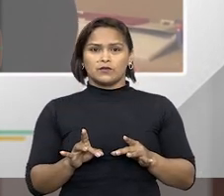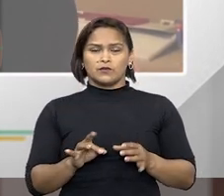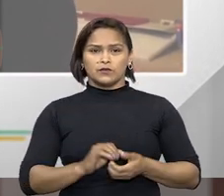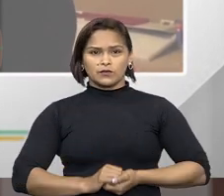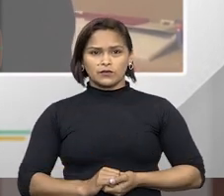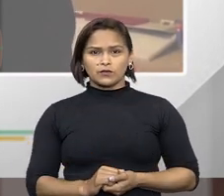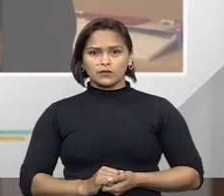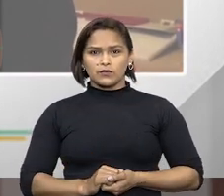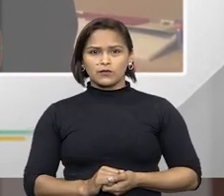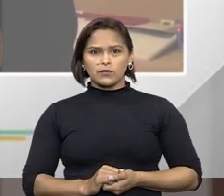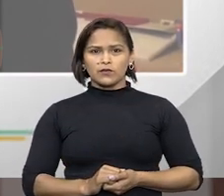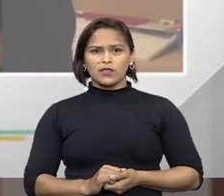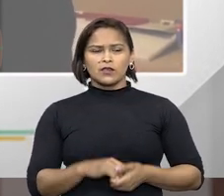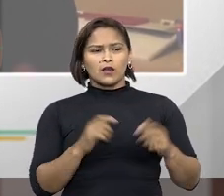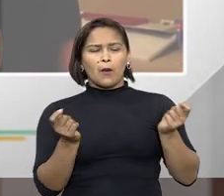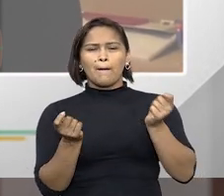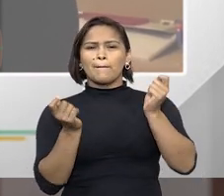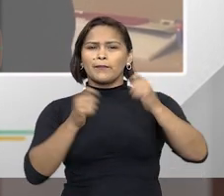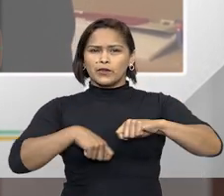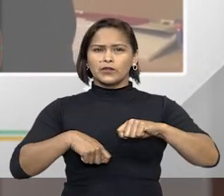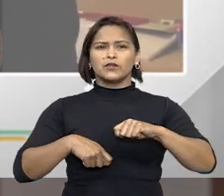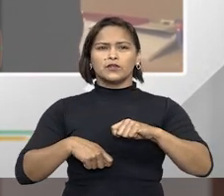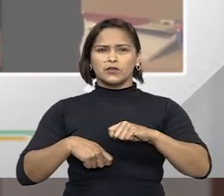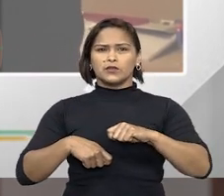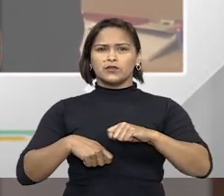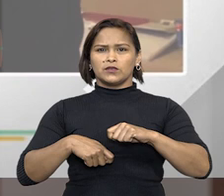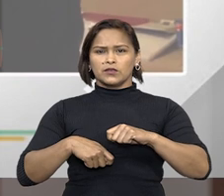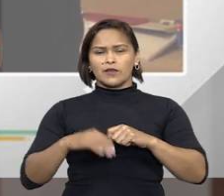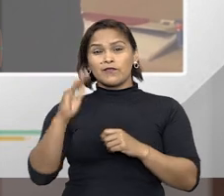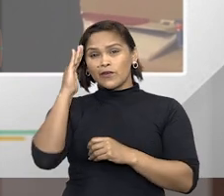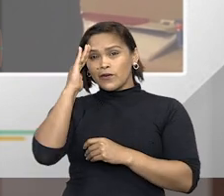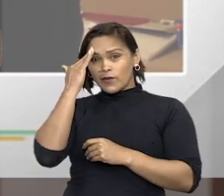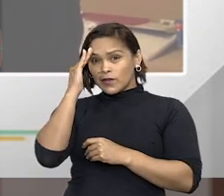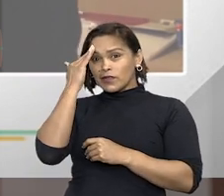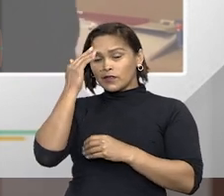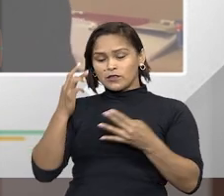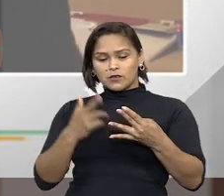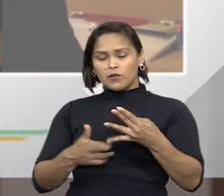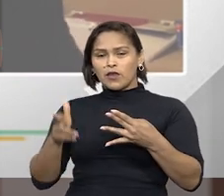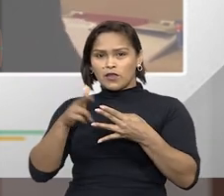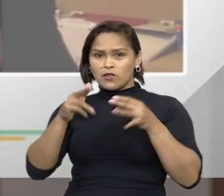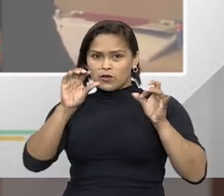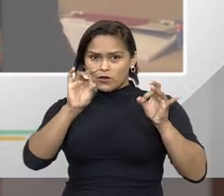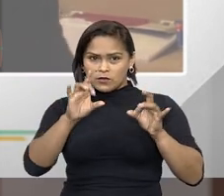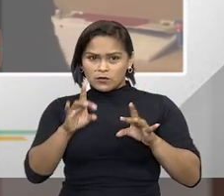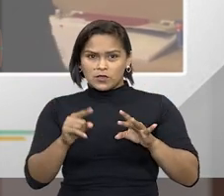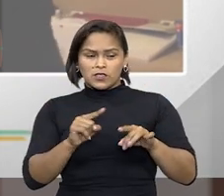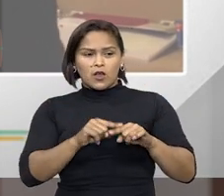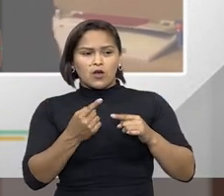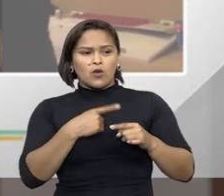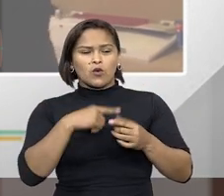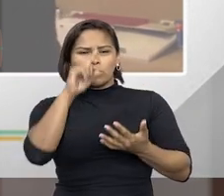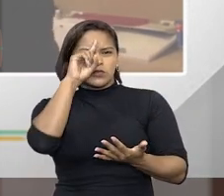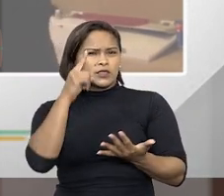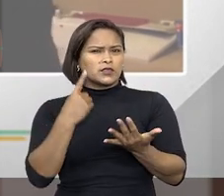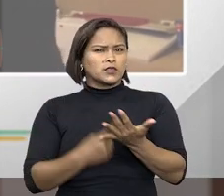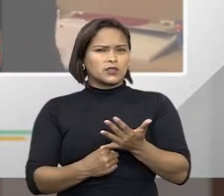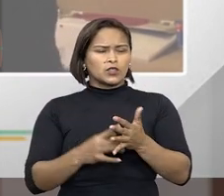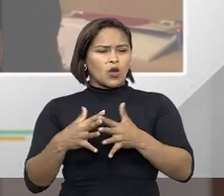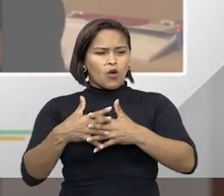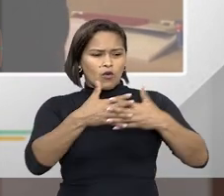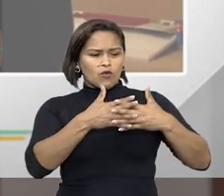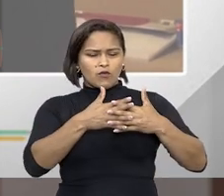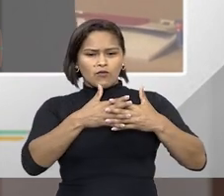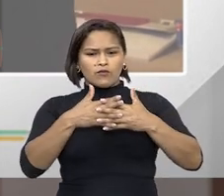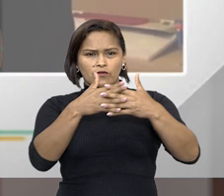o cabimento, o pressuposto do recurso especial, quando as decisões se confrontam, no caso